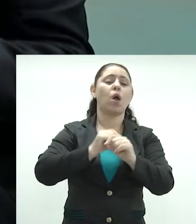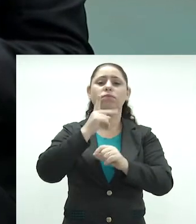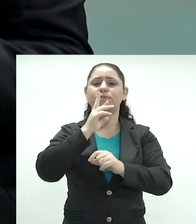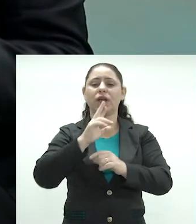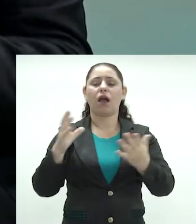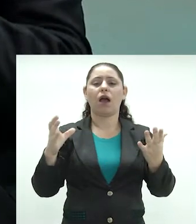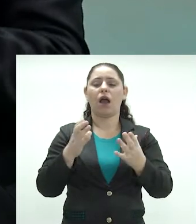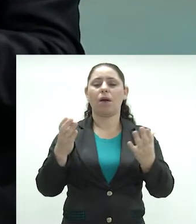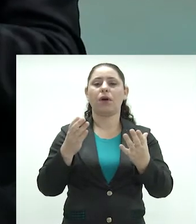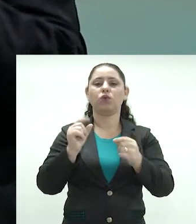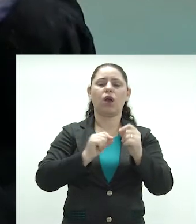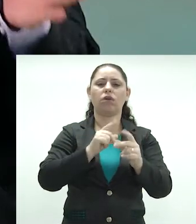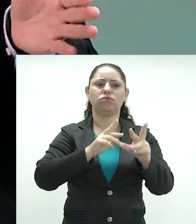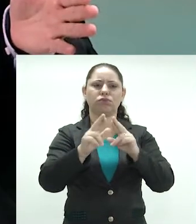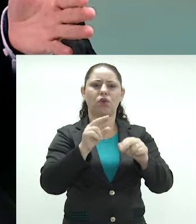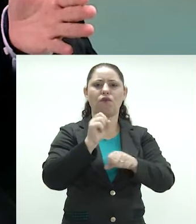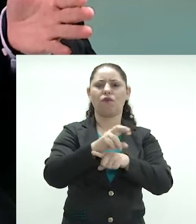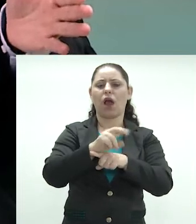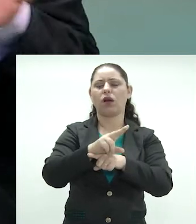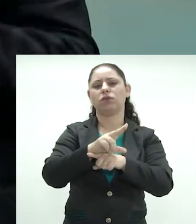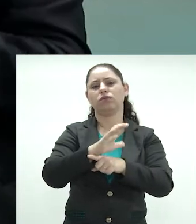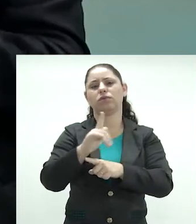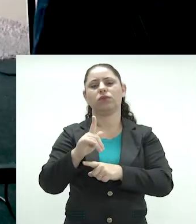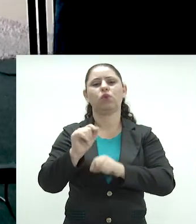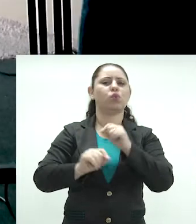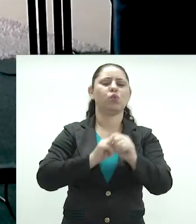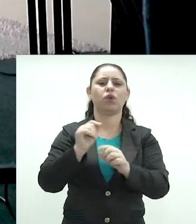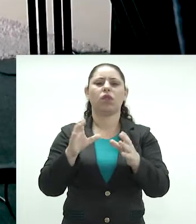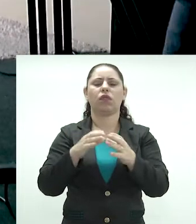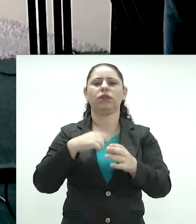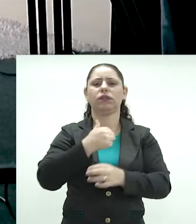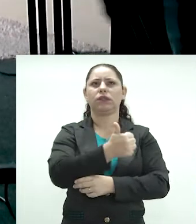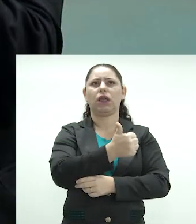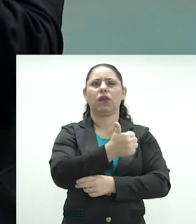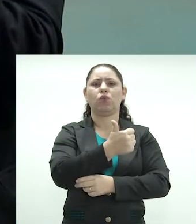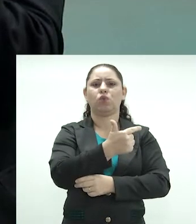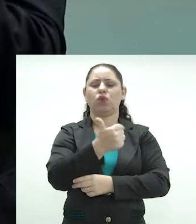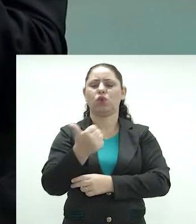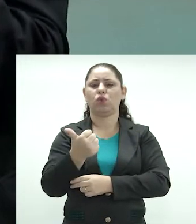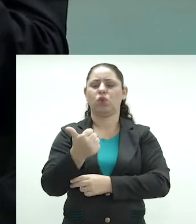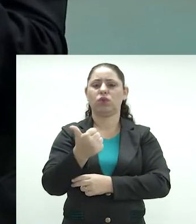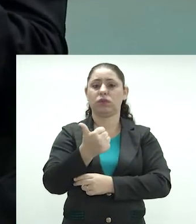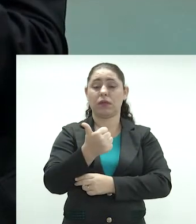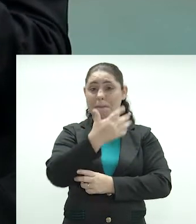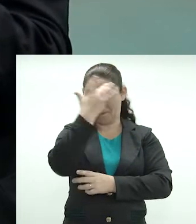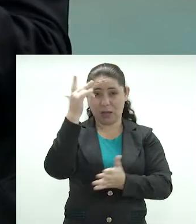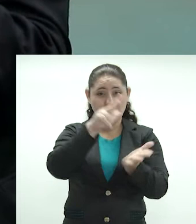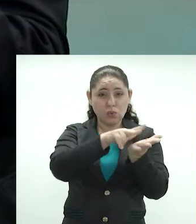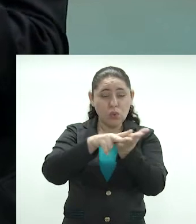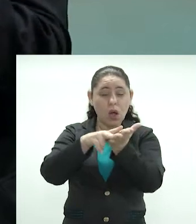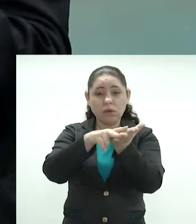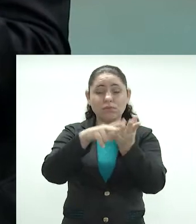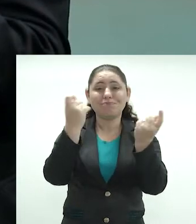ser imediata. Estava, por exemplo, agora na Central de Regulação de Vagas de Campo Grande. A Central de Regulação de Vagas, eu tenho ali 112 pacientes precisando de